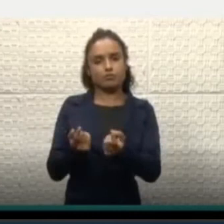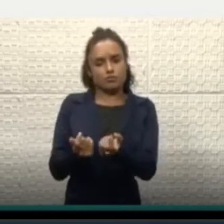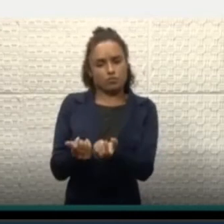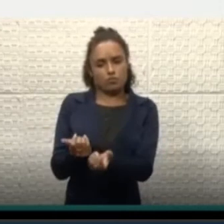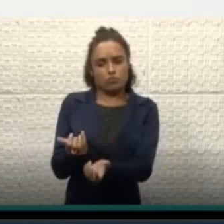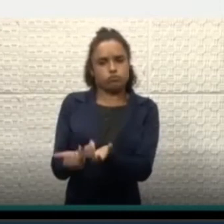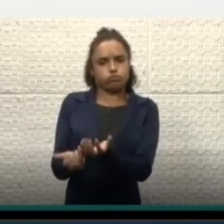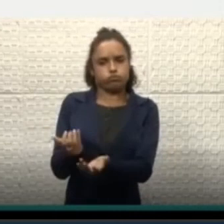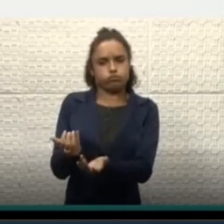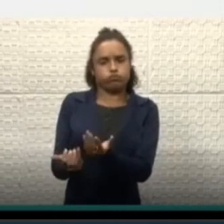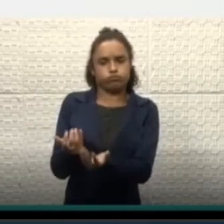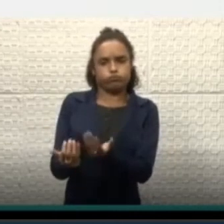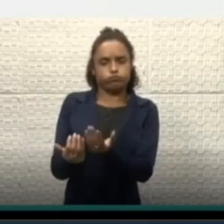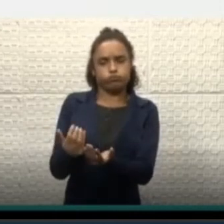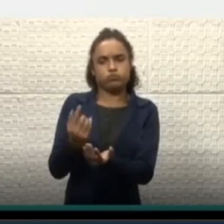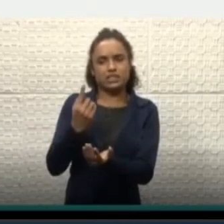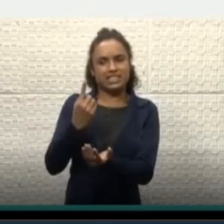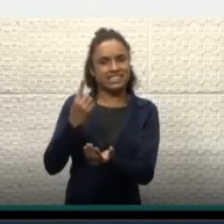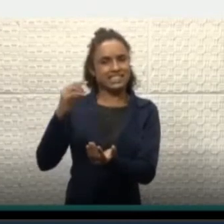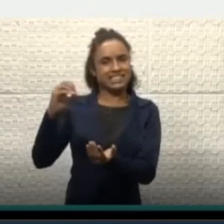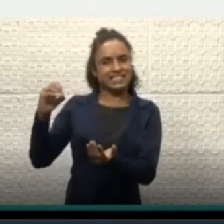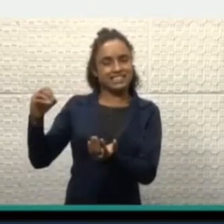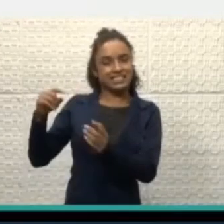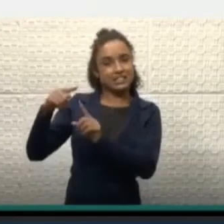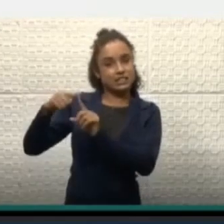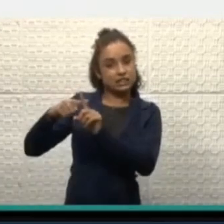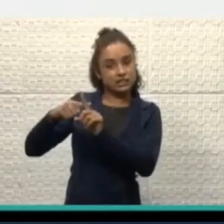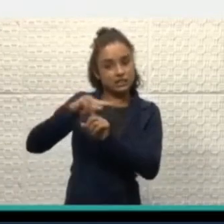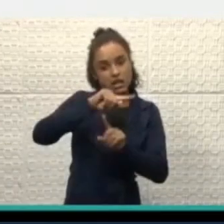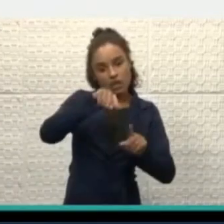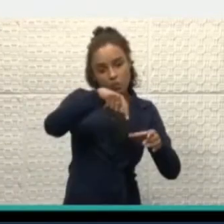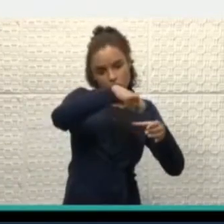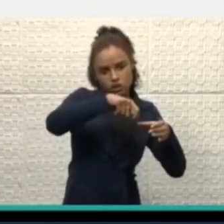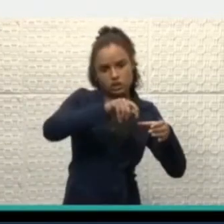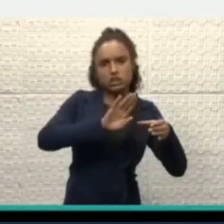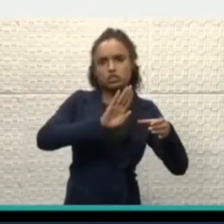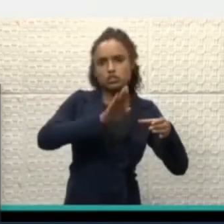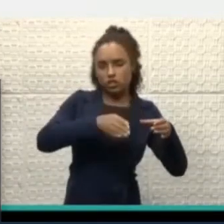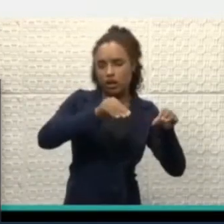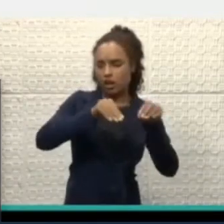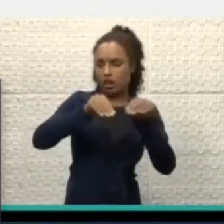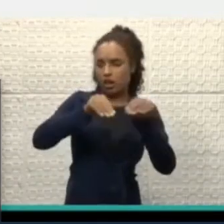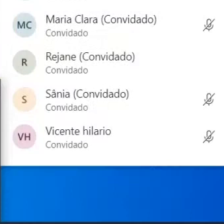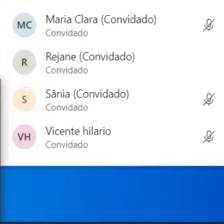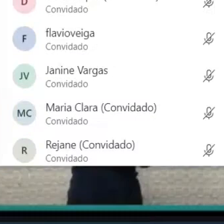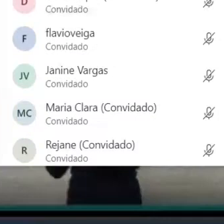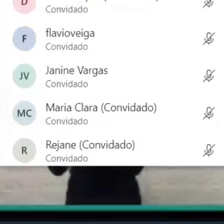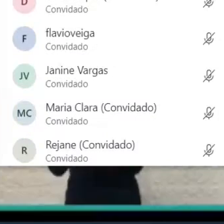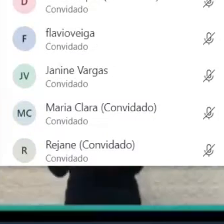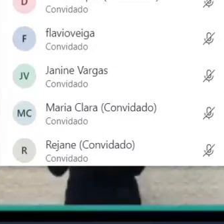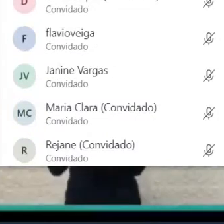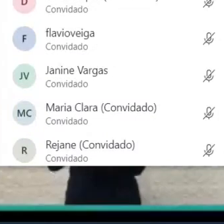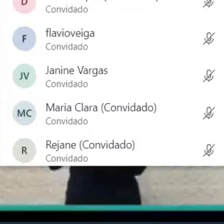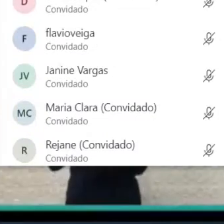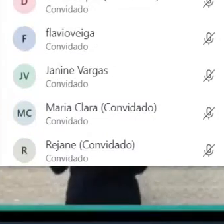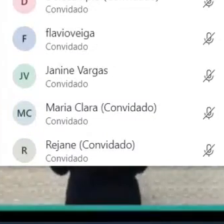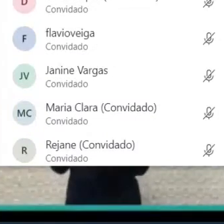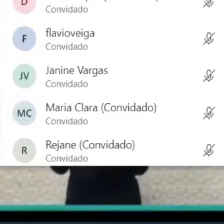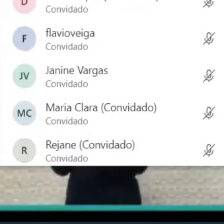fervura a 100 graus Celsius. Então, tem que botar água para ferver